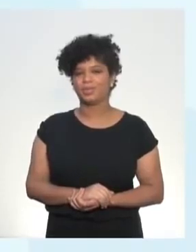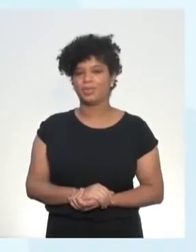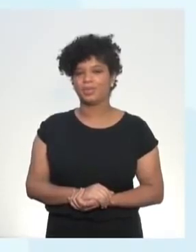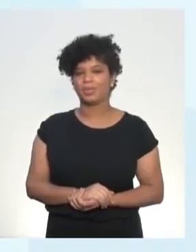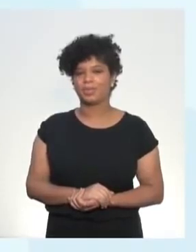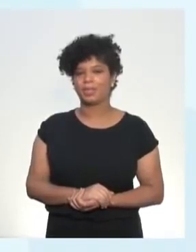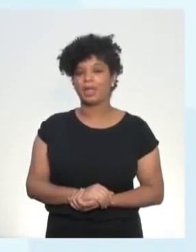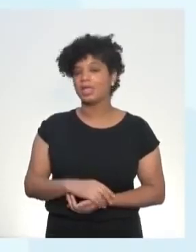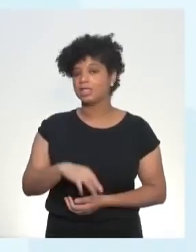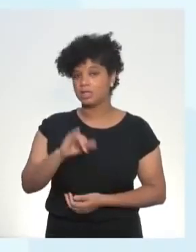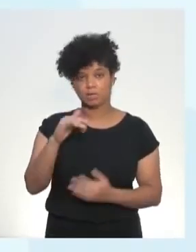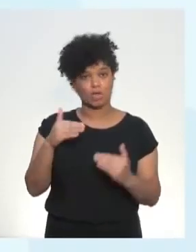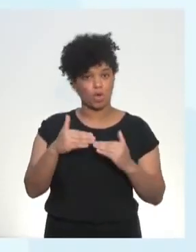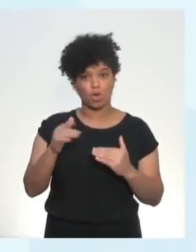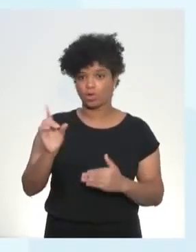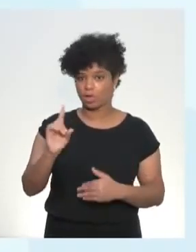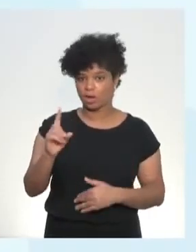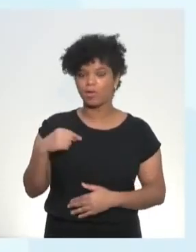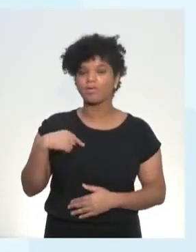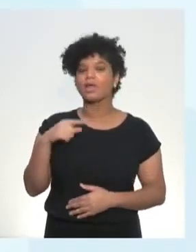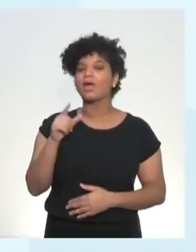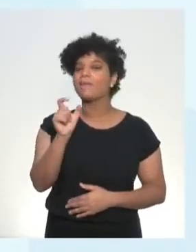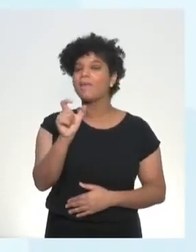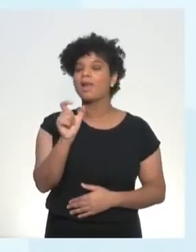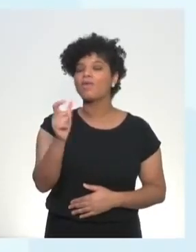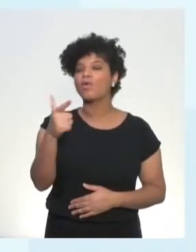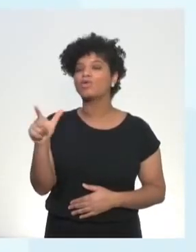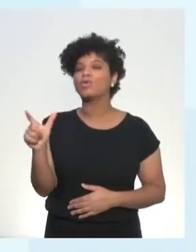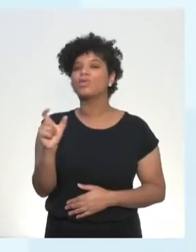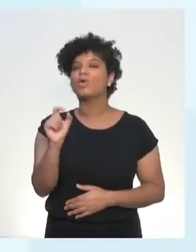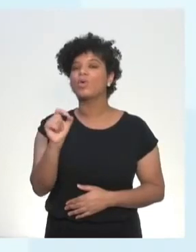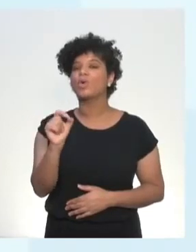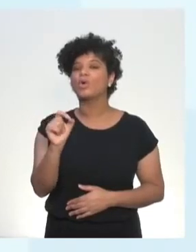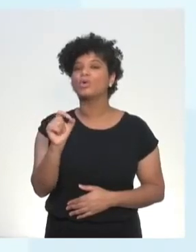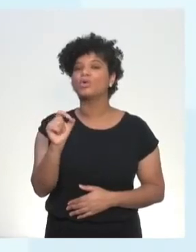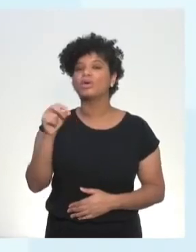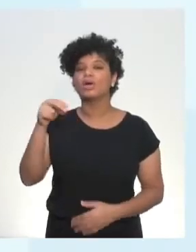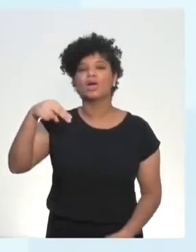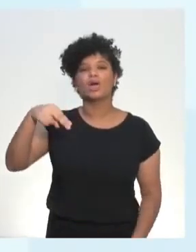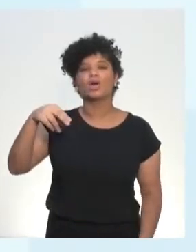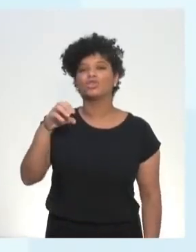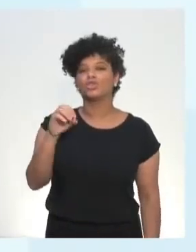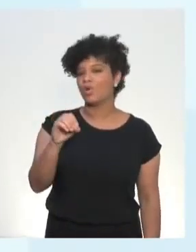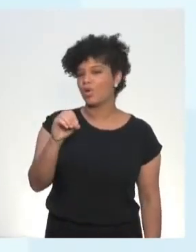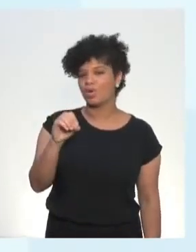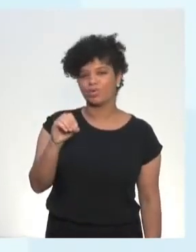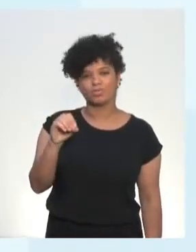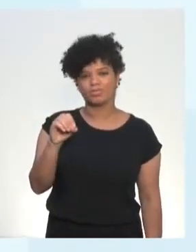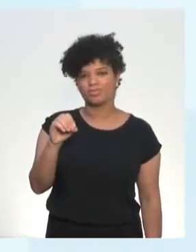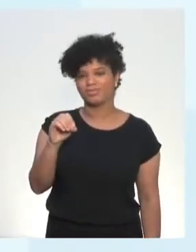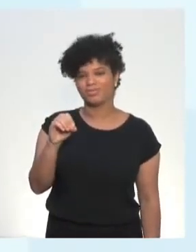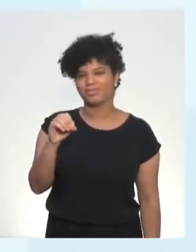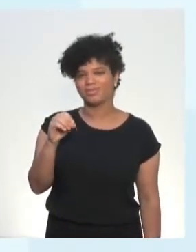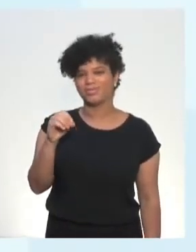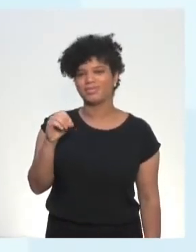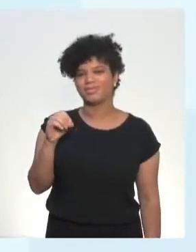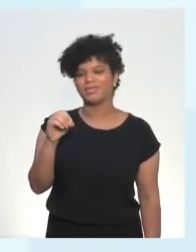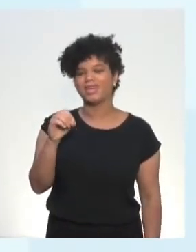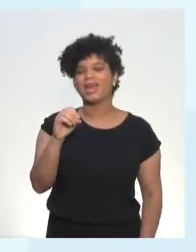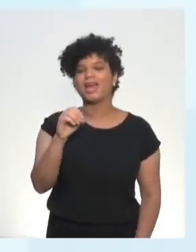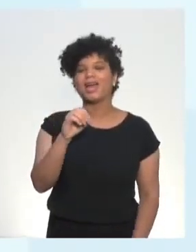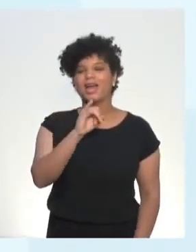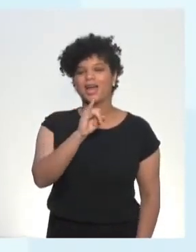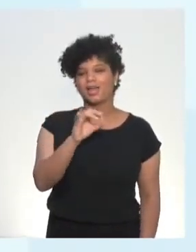você não concordar, você só fala no, I don't. Acabou.